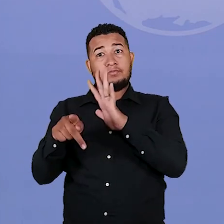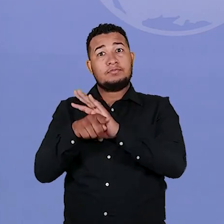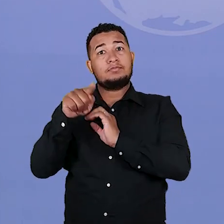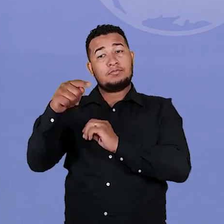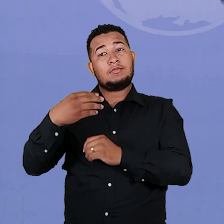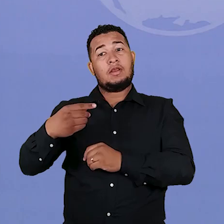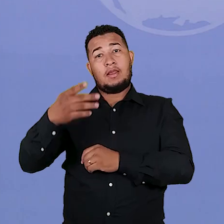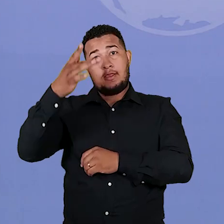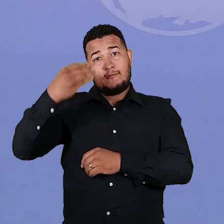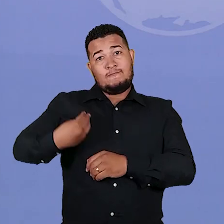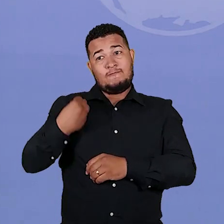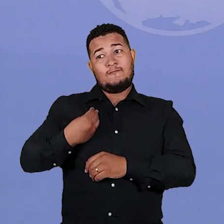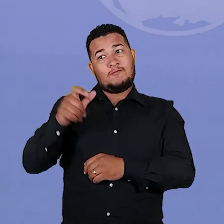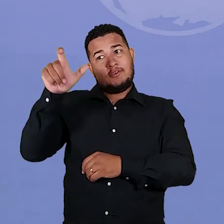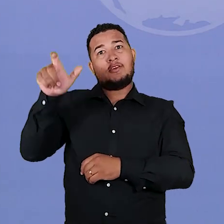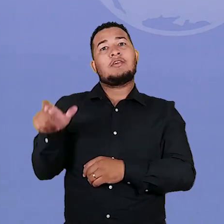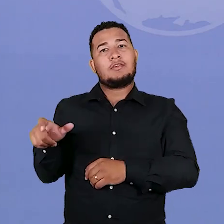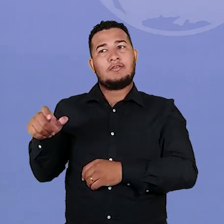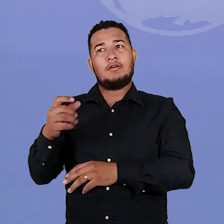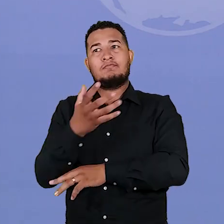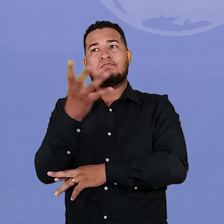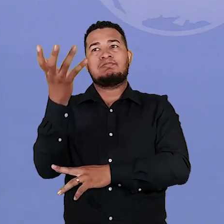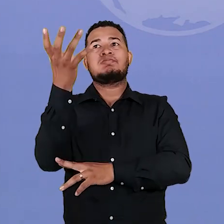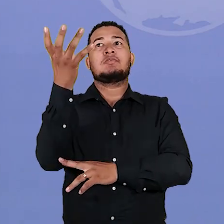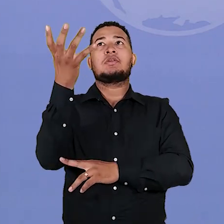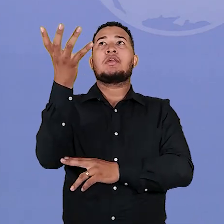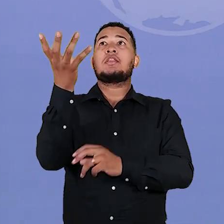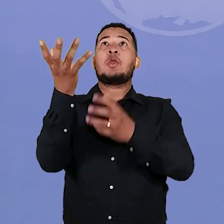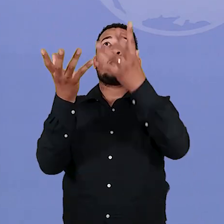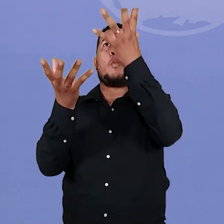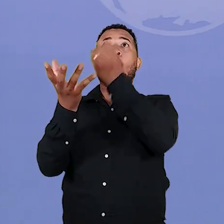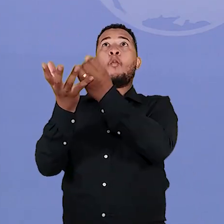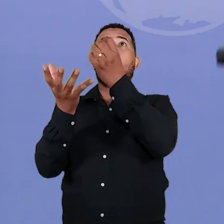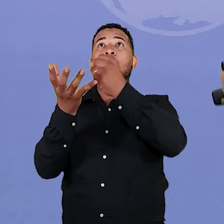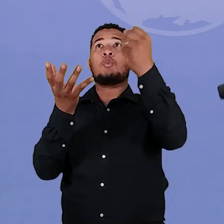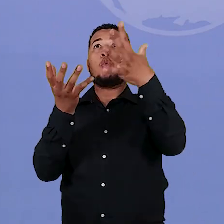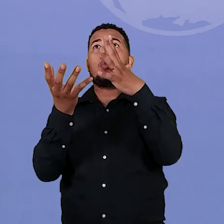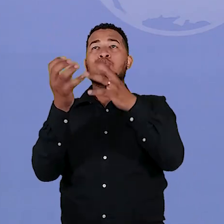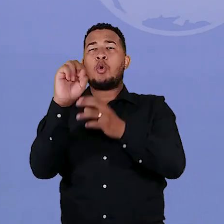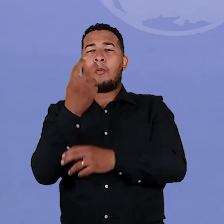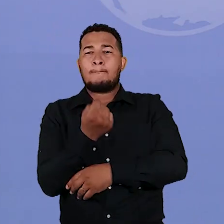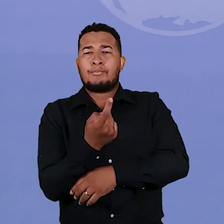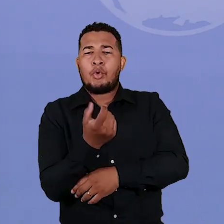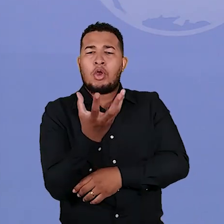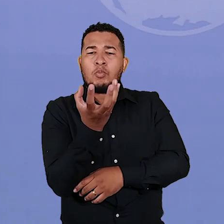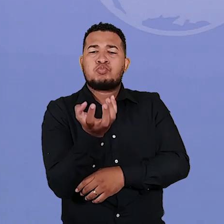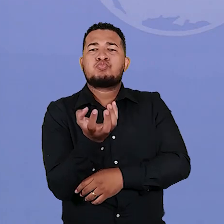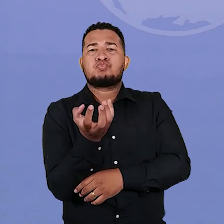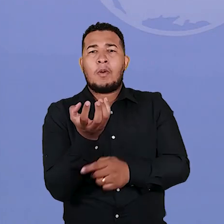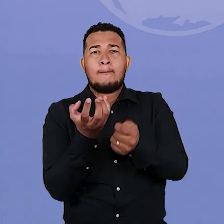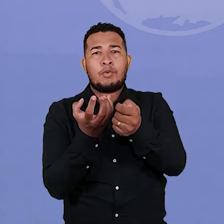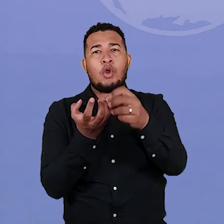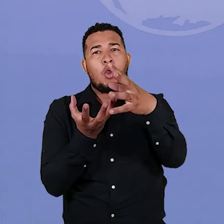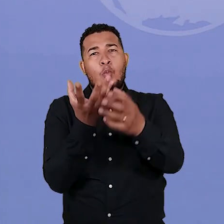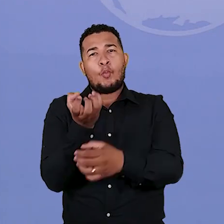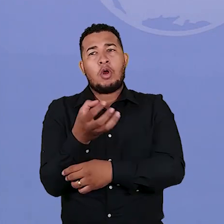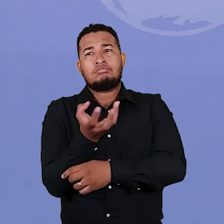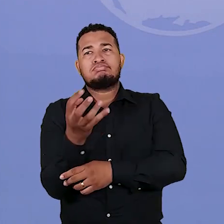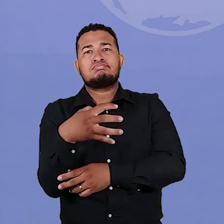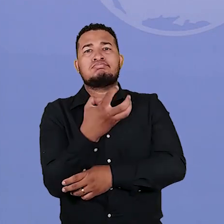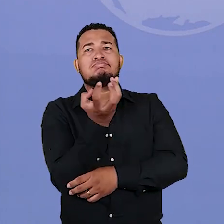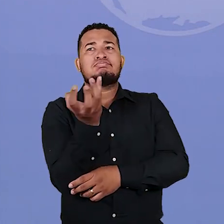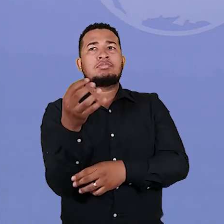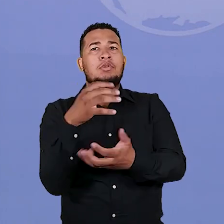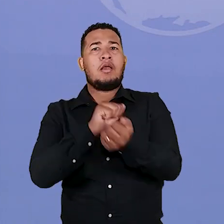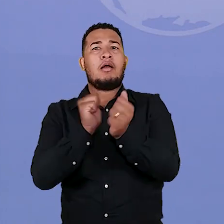tanto para aquele ser vivo que tem muita luz disponível, ou aquele ser vivo que tem pouca luz